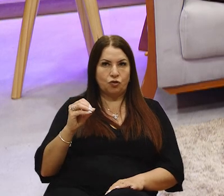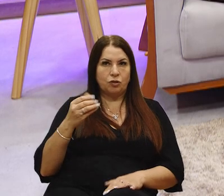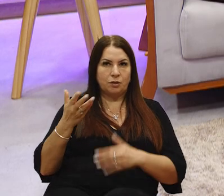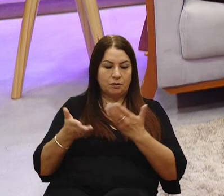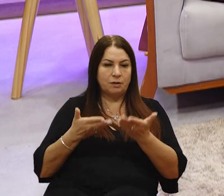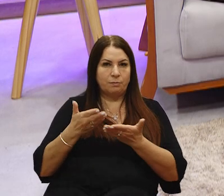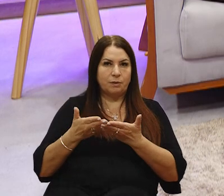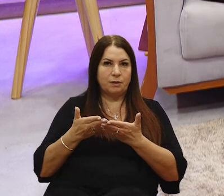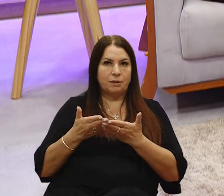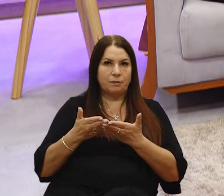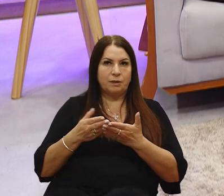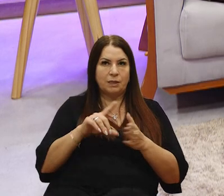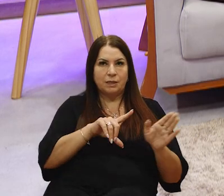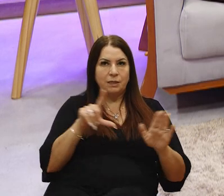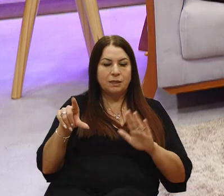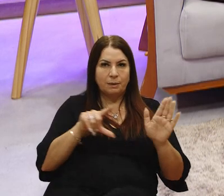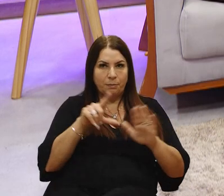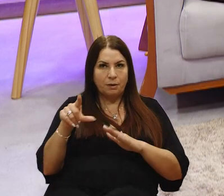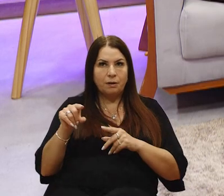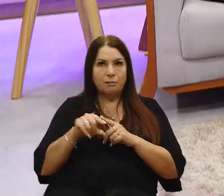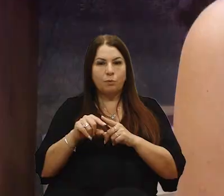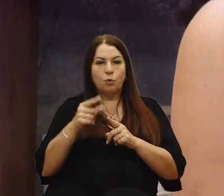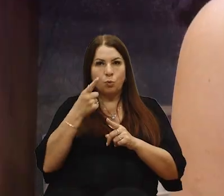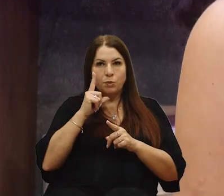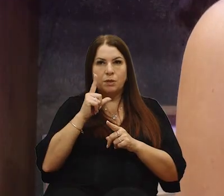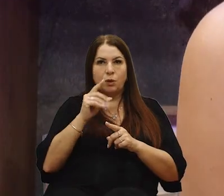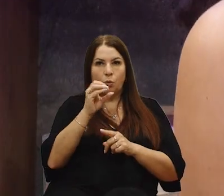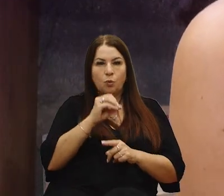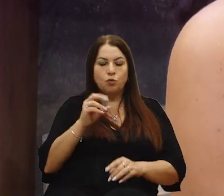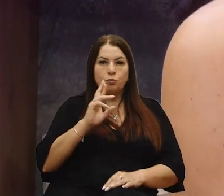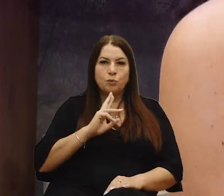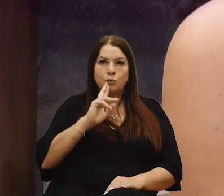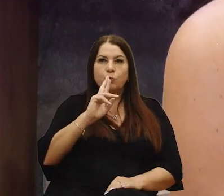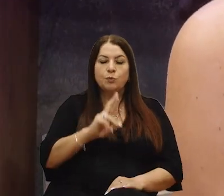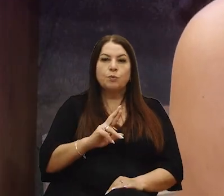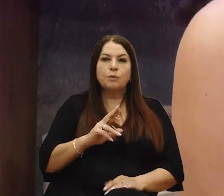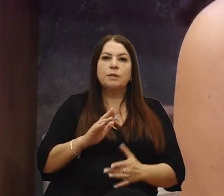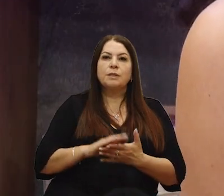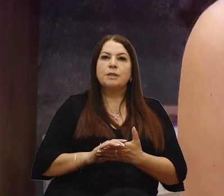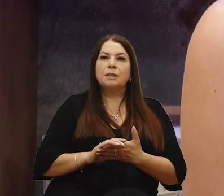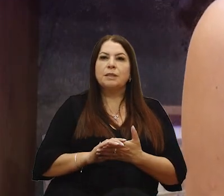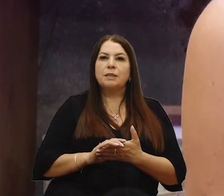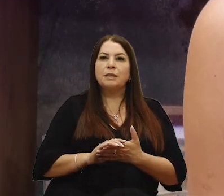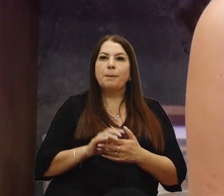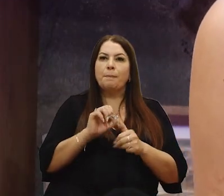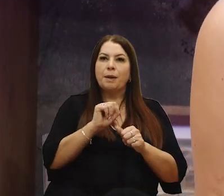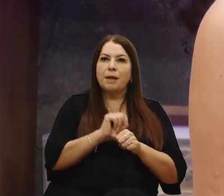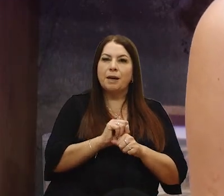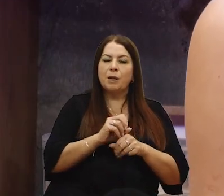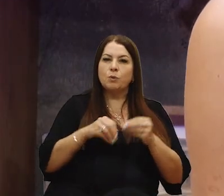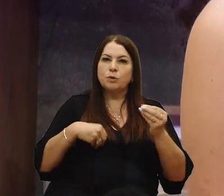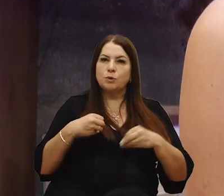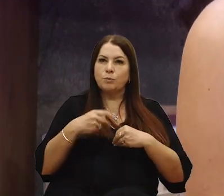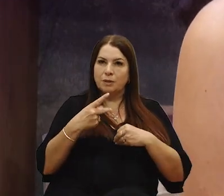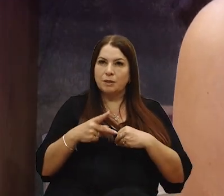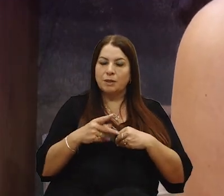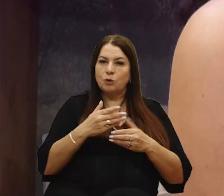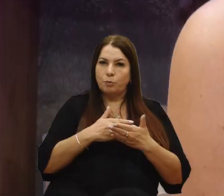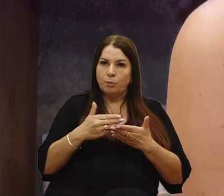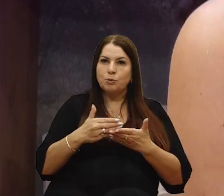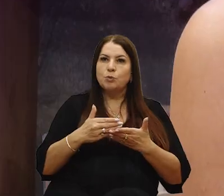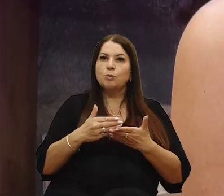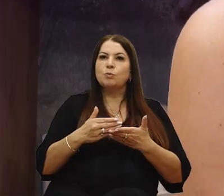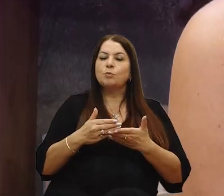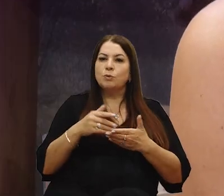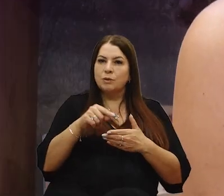20 sessões de forma semanal, assim, né, a gente conseguir ótimos resultados e cessar os